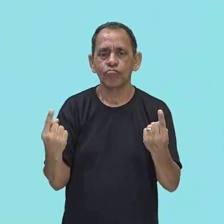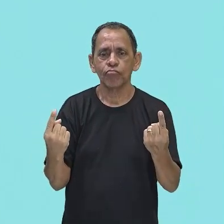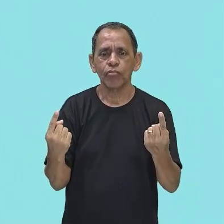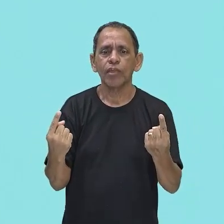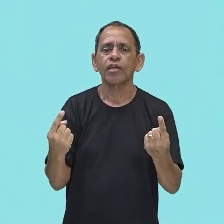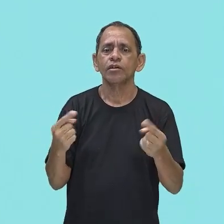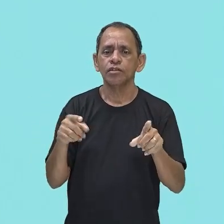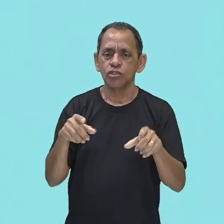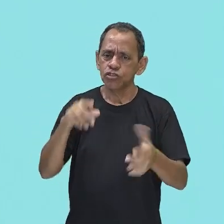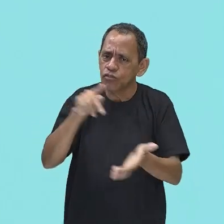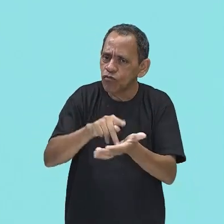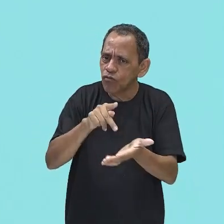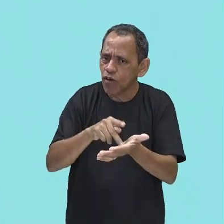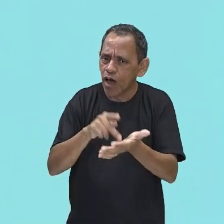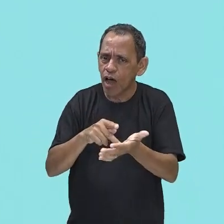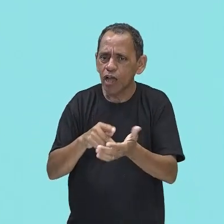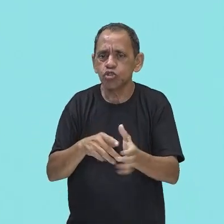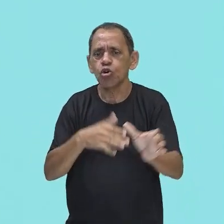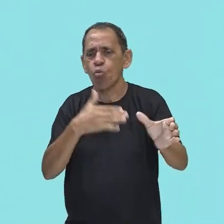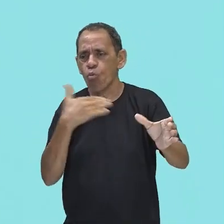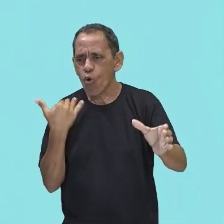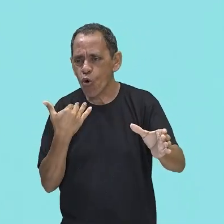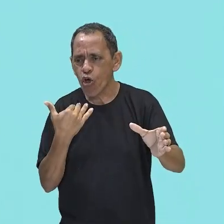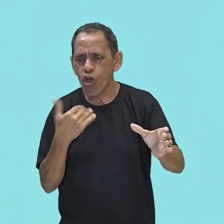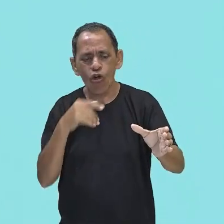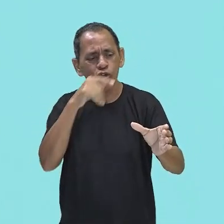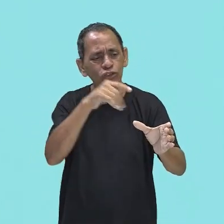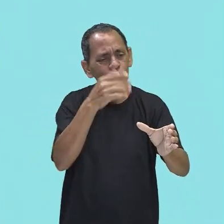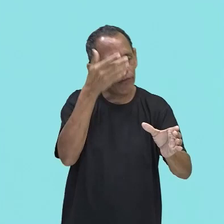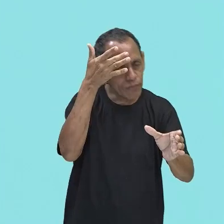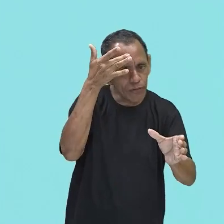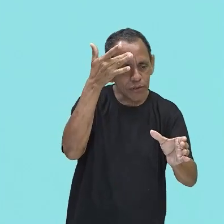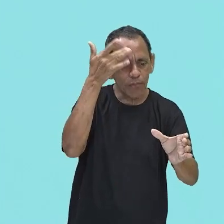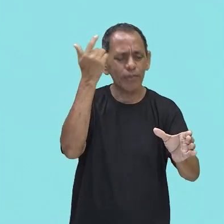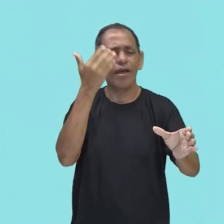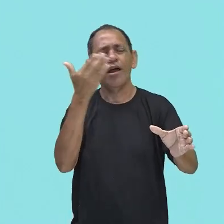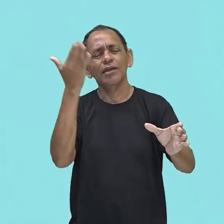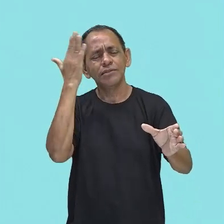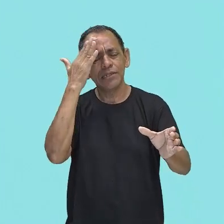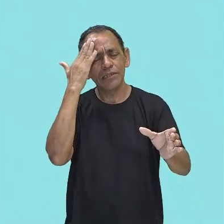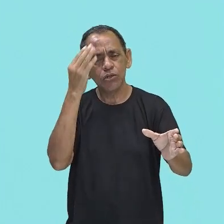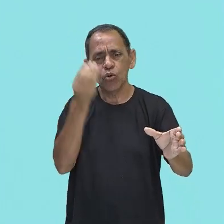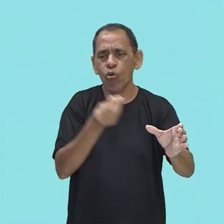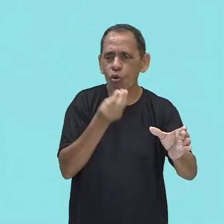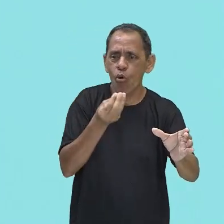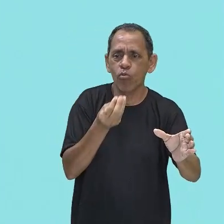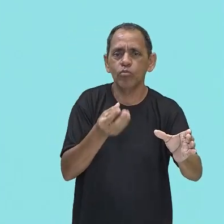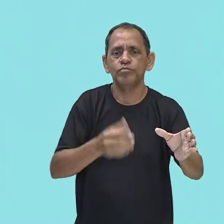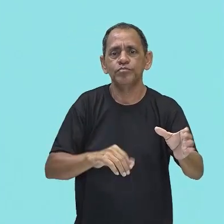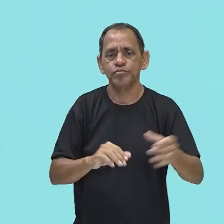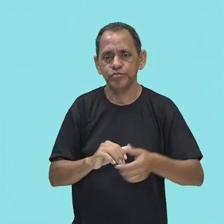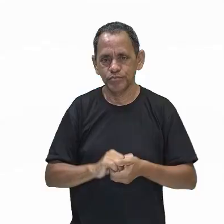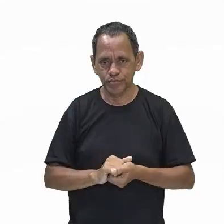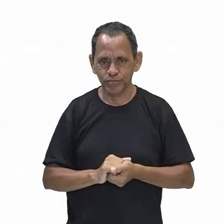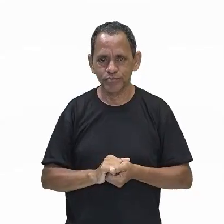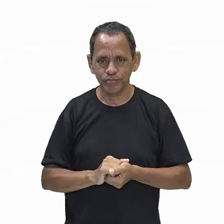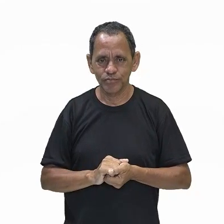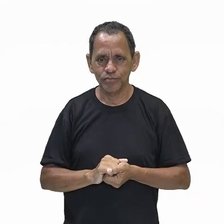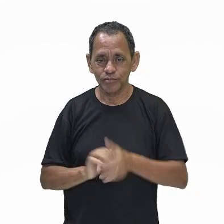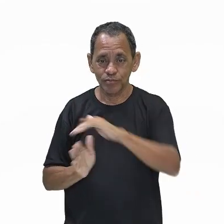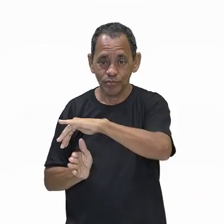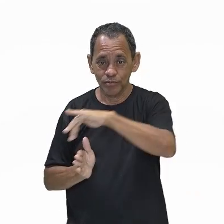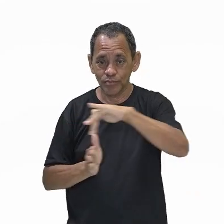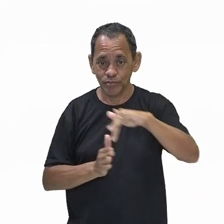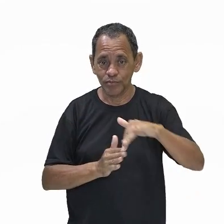só veio no momento da morte, né, de Riobaldo, de Diadorim, certo? Muito bem, então vamos lá